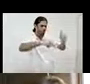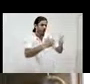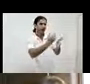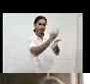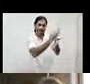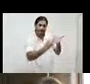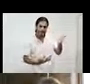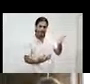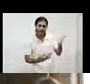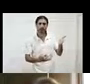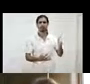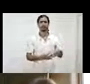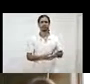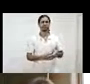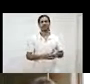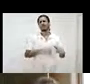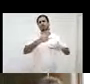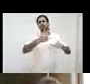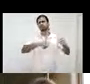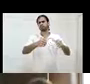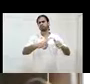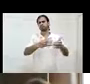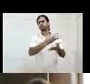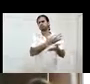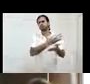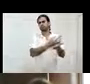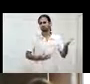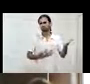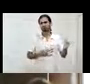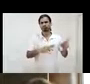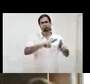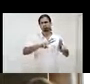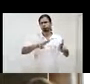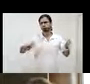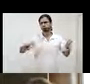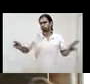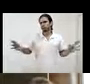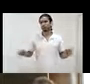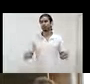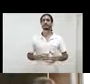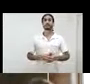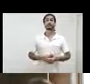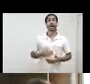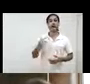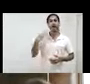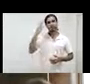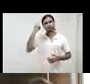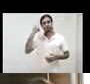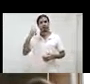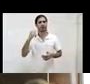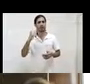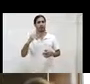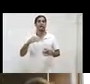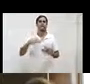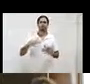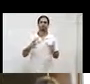E aí, eu sei que, por exemplo, o pessoal do IFES trabalha muito também o estudo exploratório,